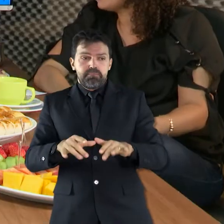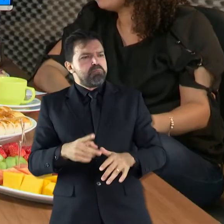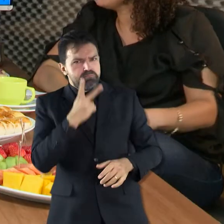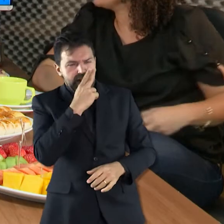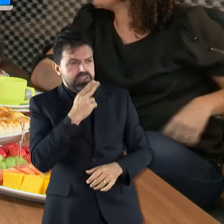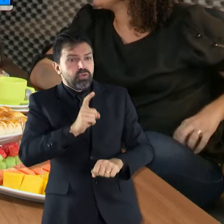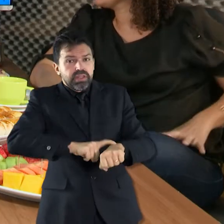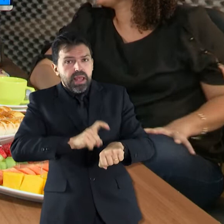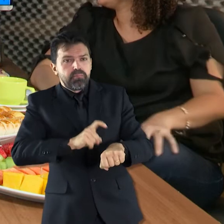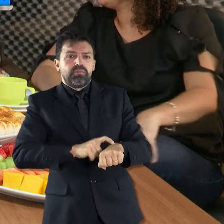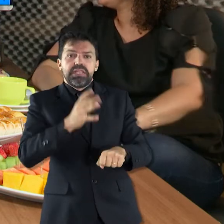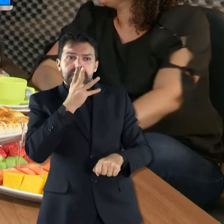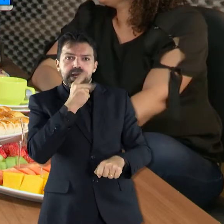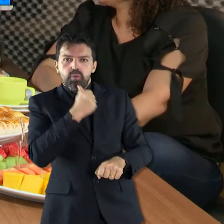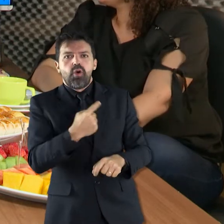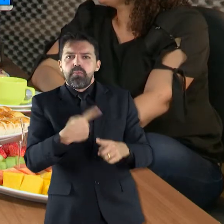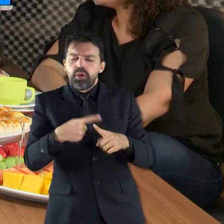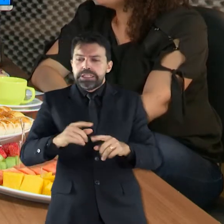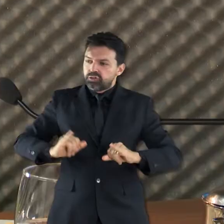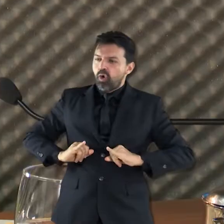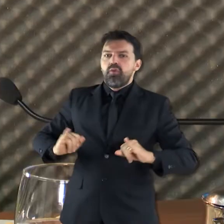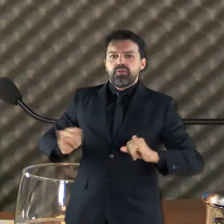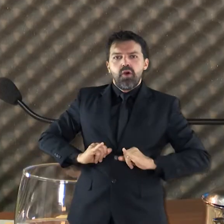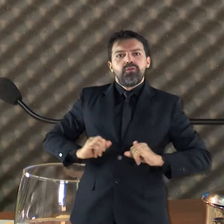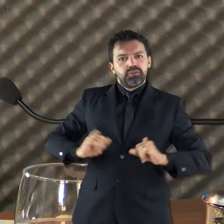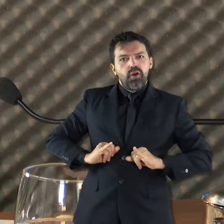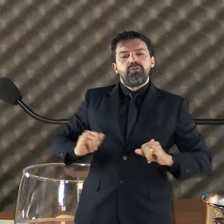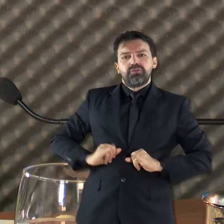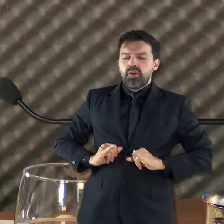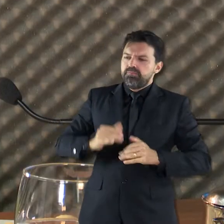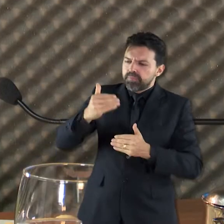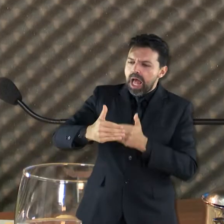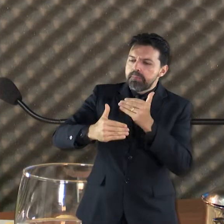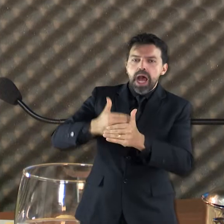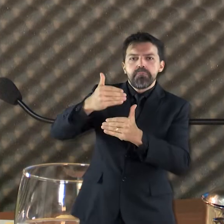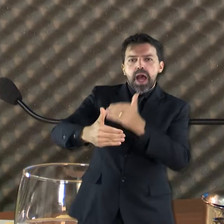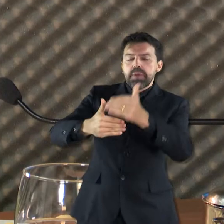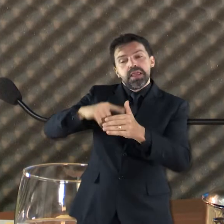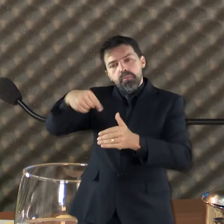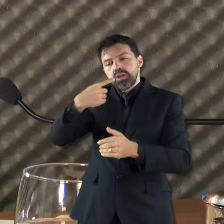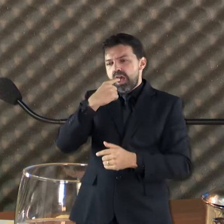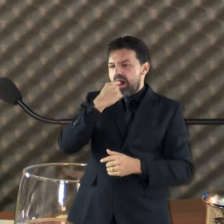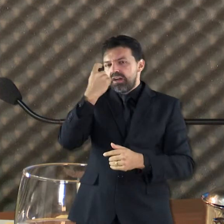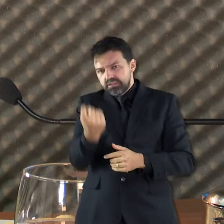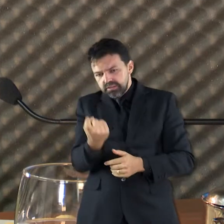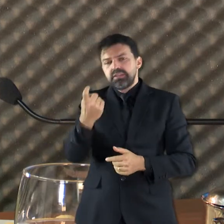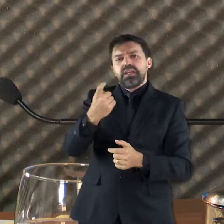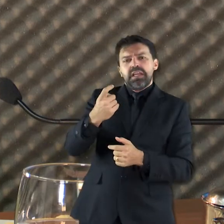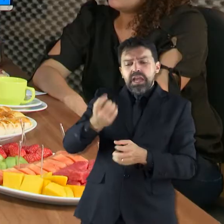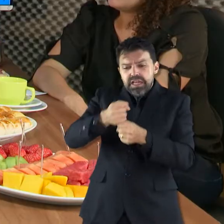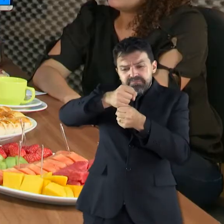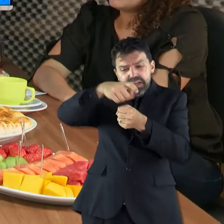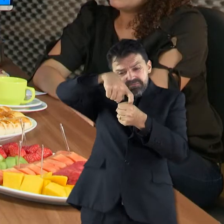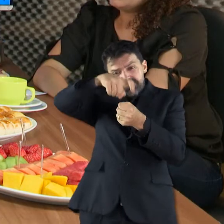pessoa tá no sofrimento, né? Vai passando, vai melhorando, depois começa a tirar as coisas, aí vai recuperando. Não sei se eu teria